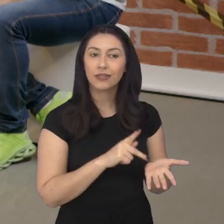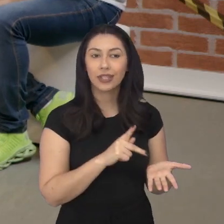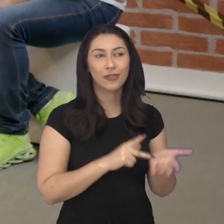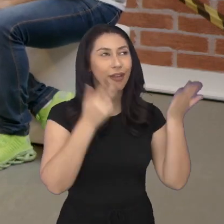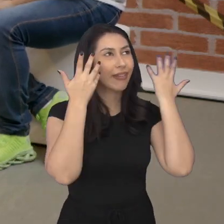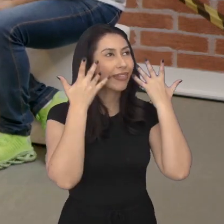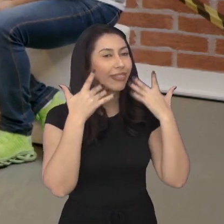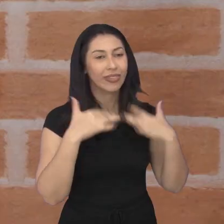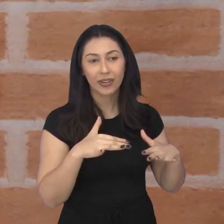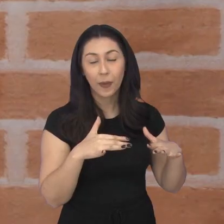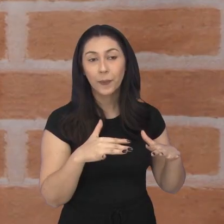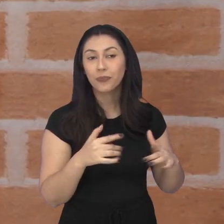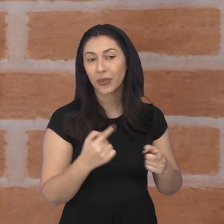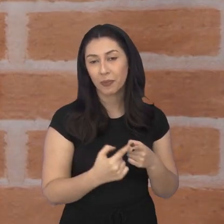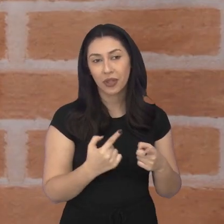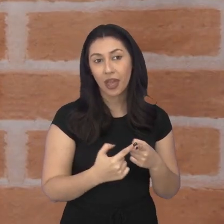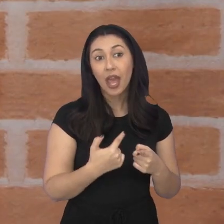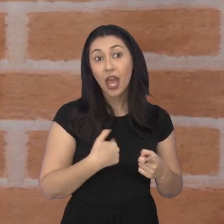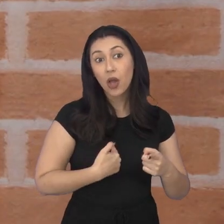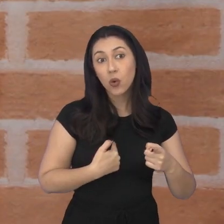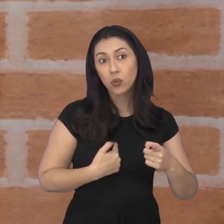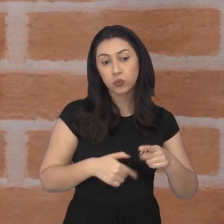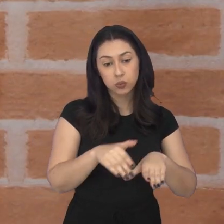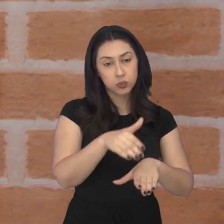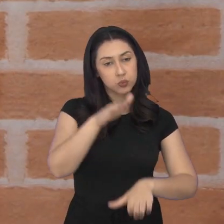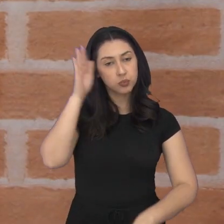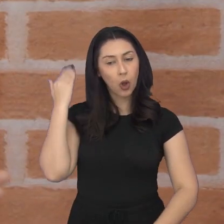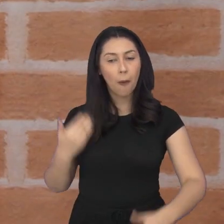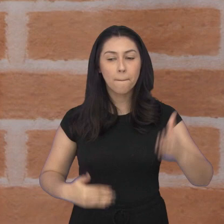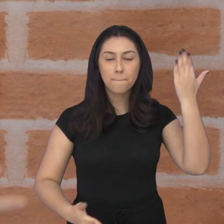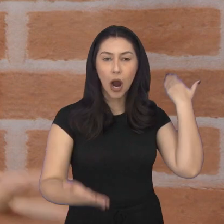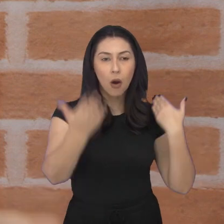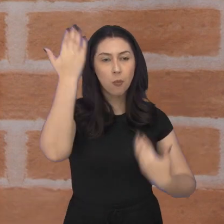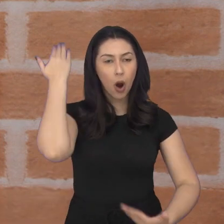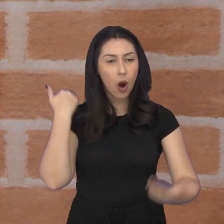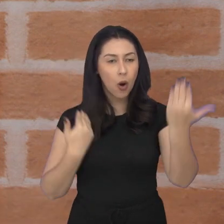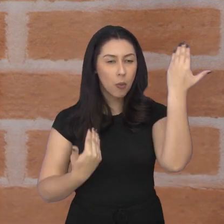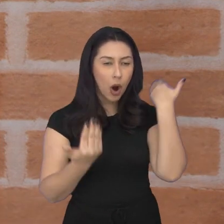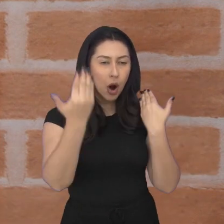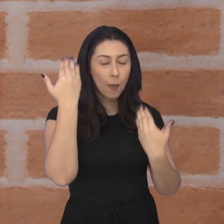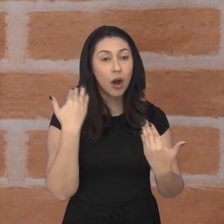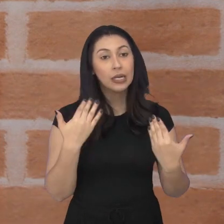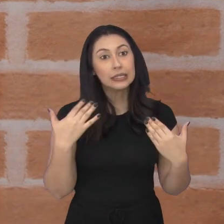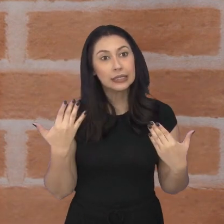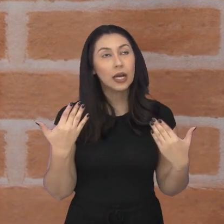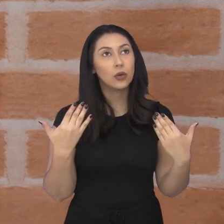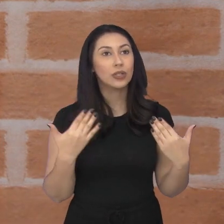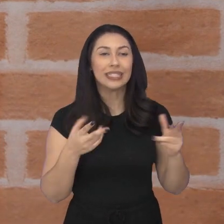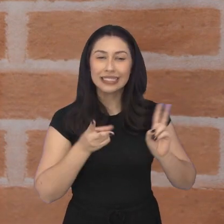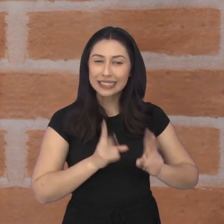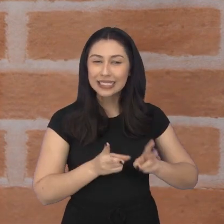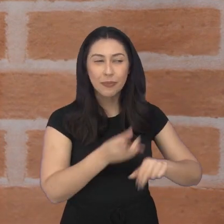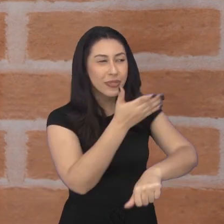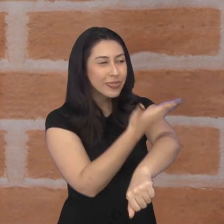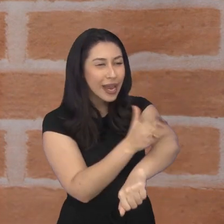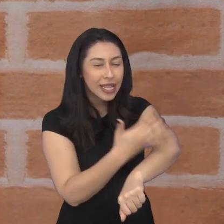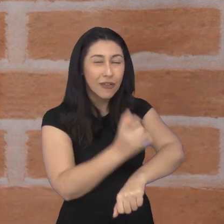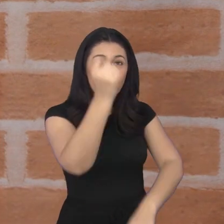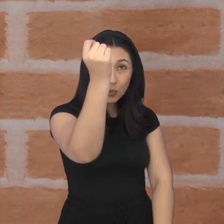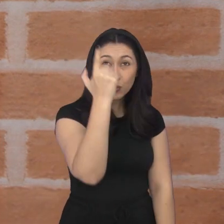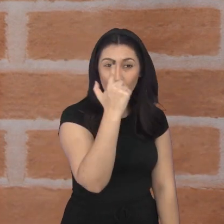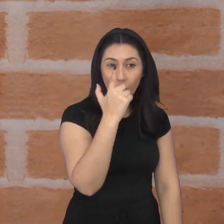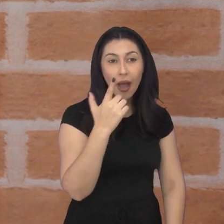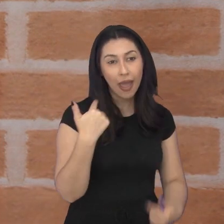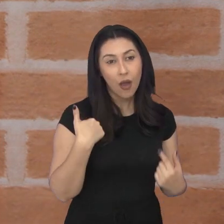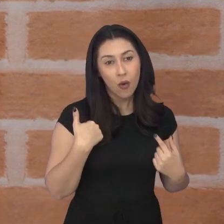orgânico, assim, porque eu nadava, a minha especialidade era costas, né? Então eu treinava muito, né, em piscina descoberta, pegava muito sol. E quando eu